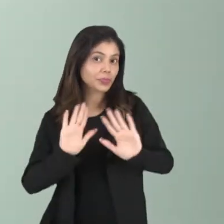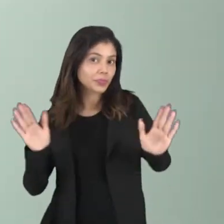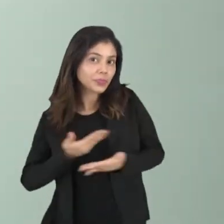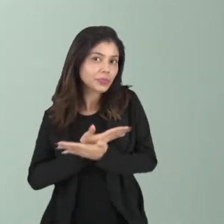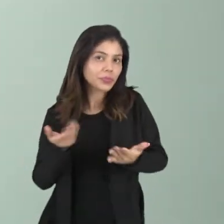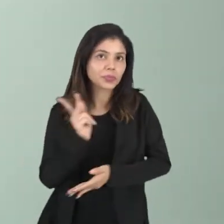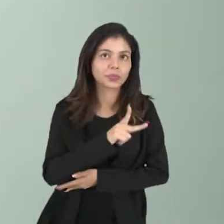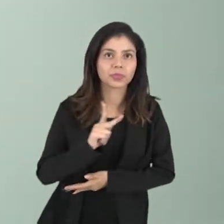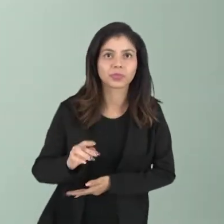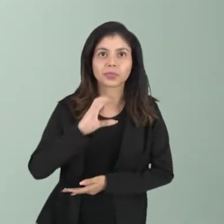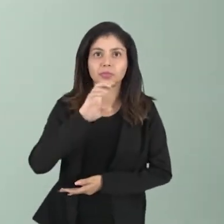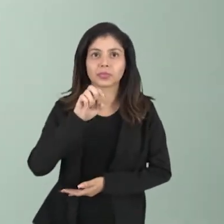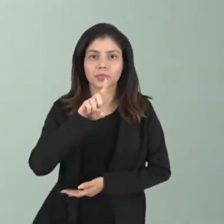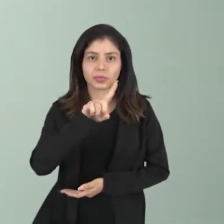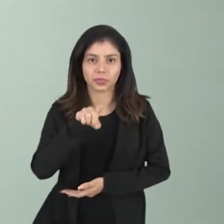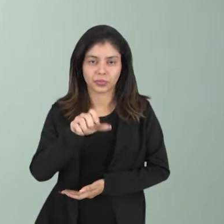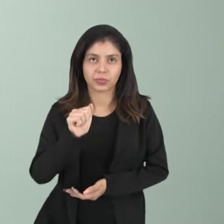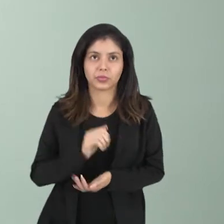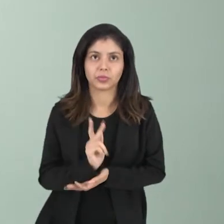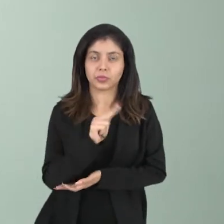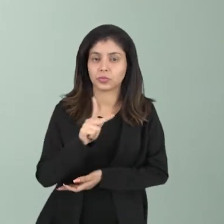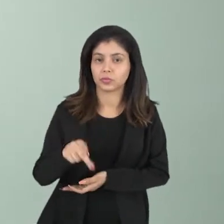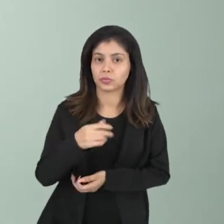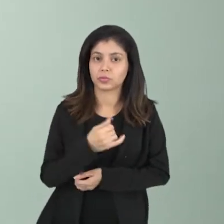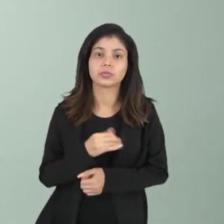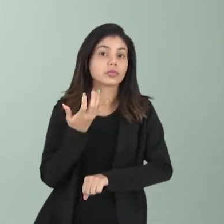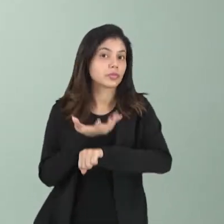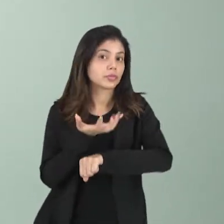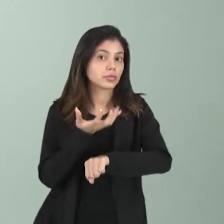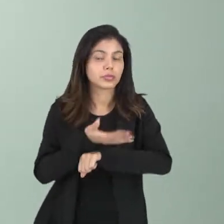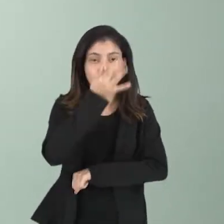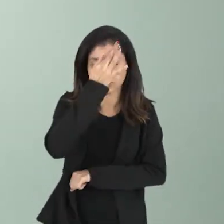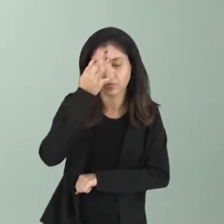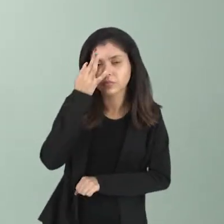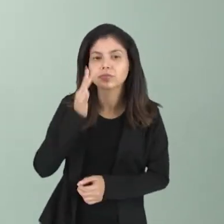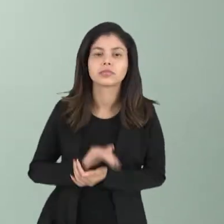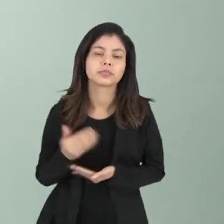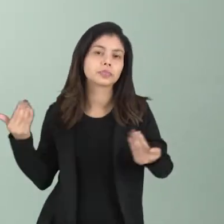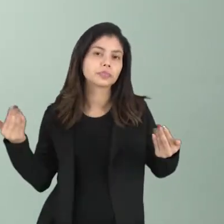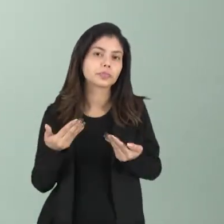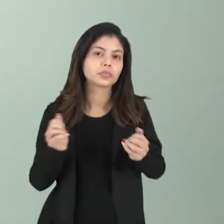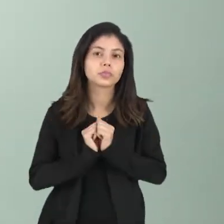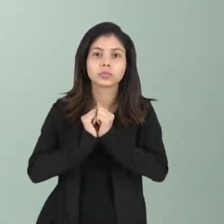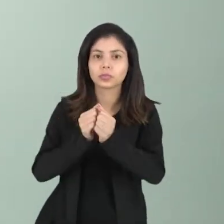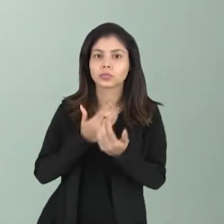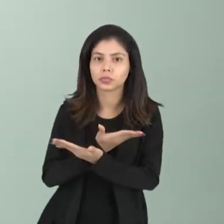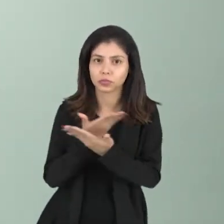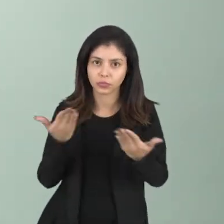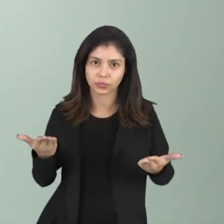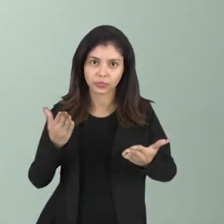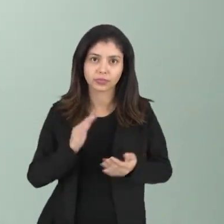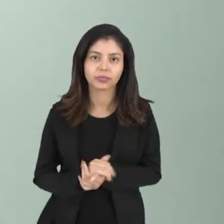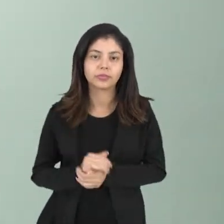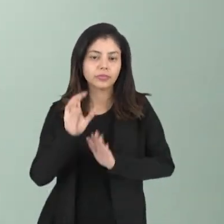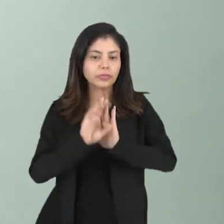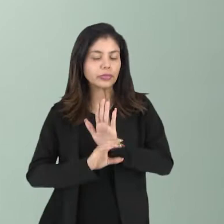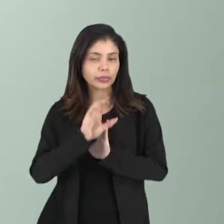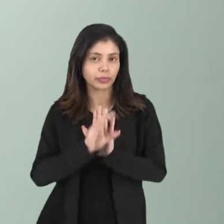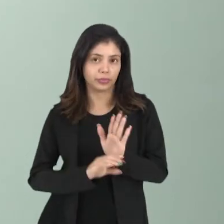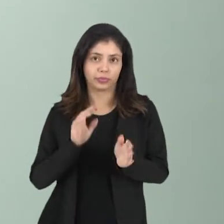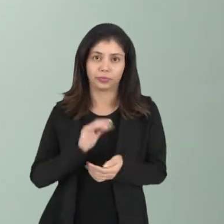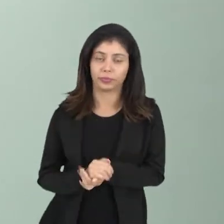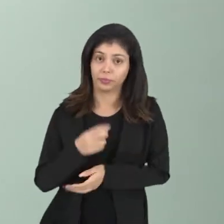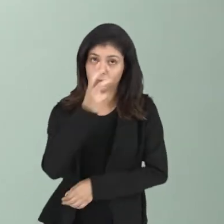Olá pessoal, sou o professor César Hildo, professor especialista em filosofia e vou estar com vocês hoje um conteúdo